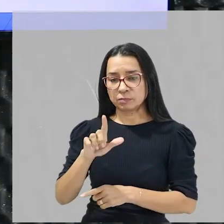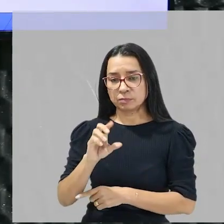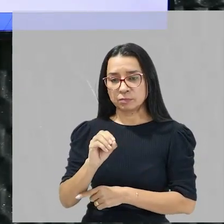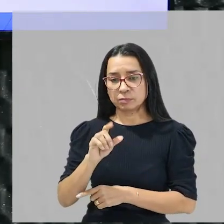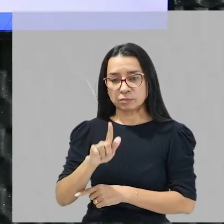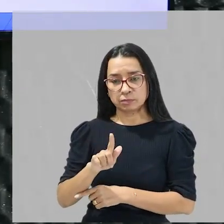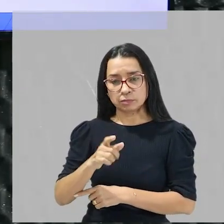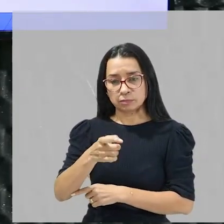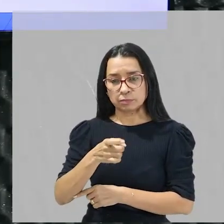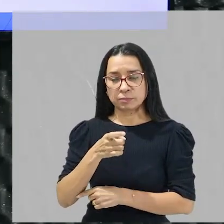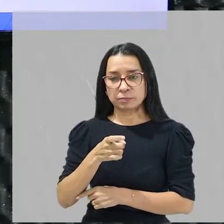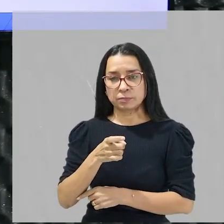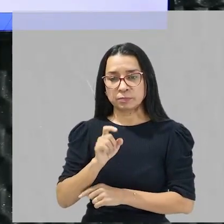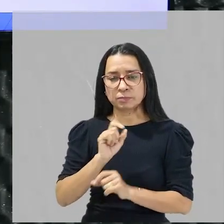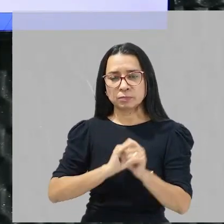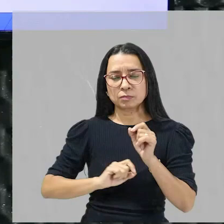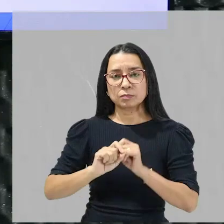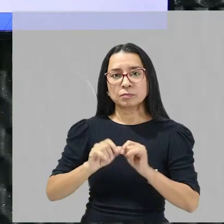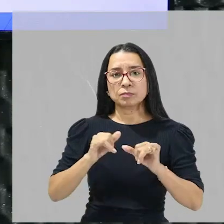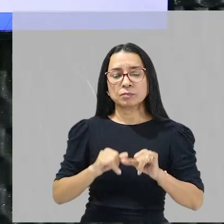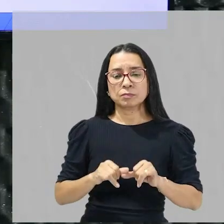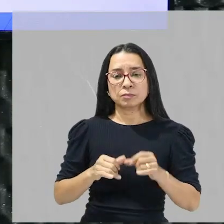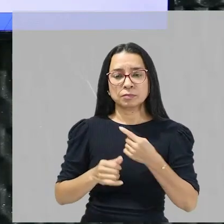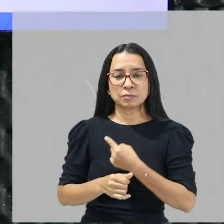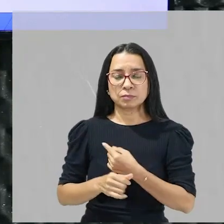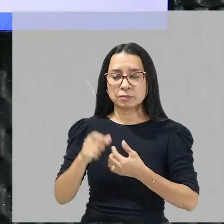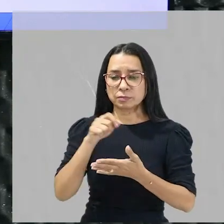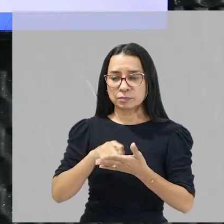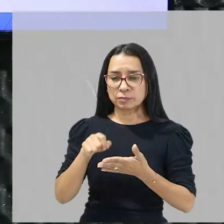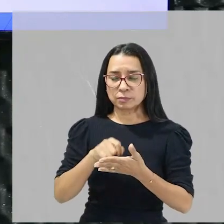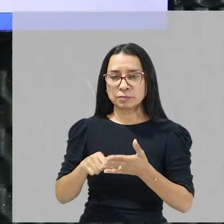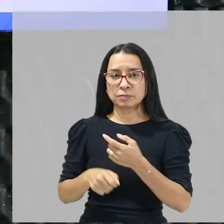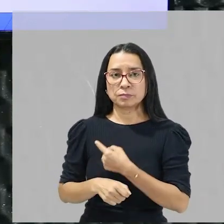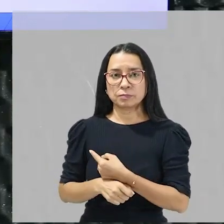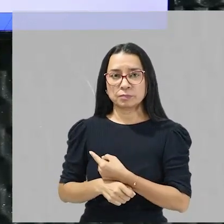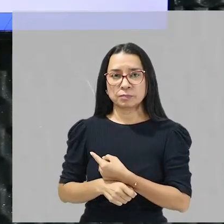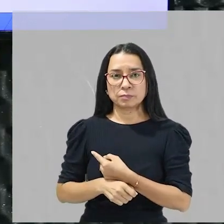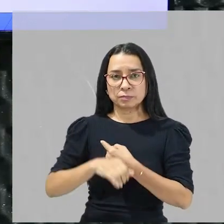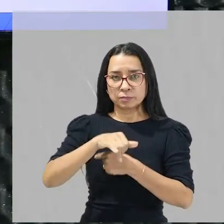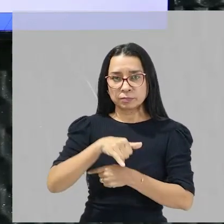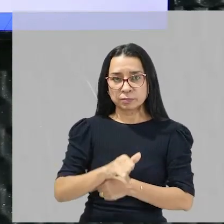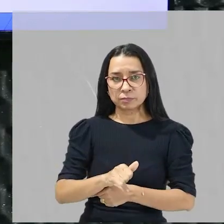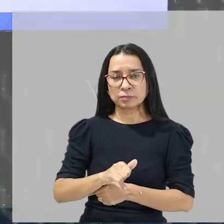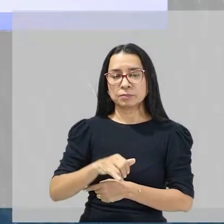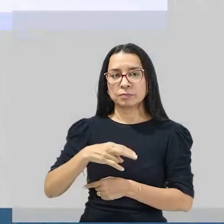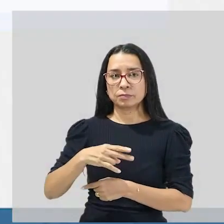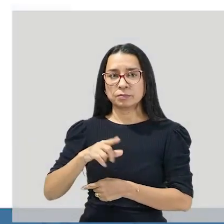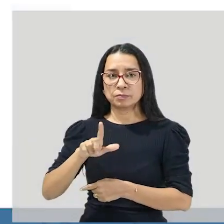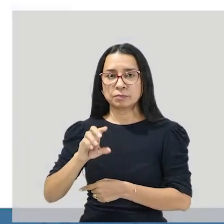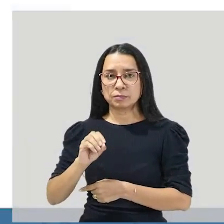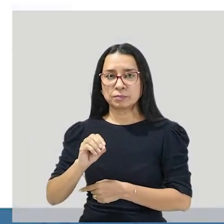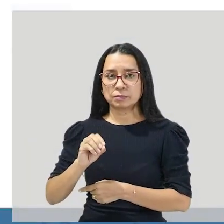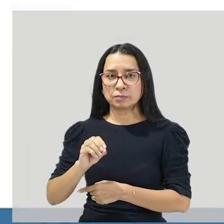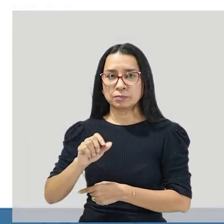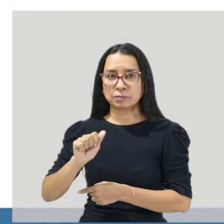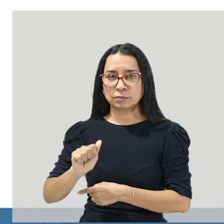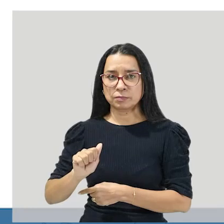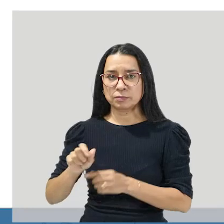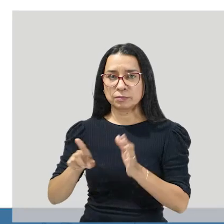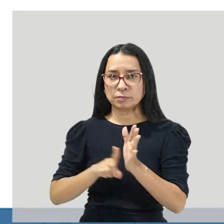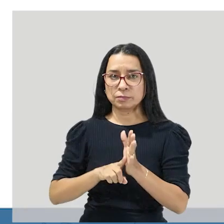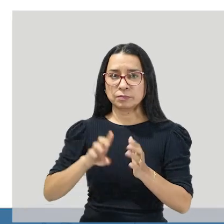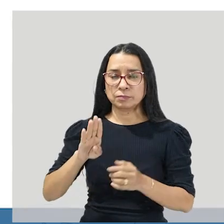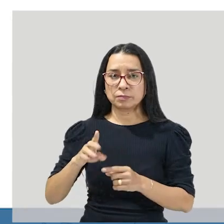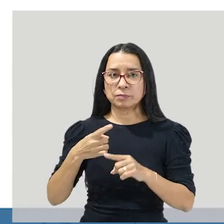por X. E olha como ficou bem aqui a nossa escrita, meu povo. Y igual a log de A menos B vezes